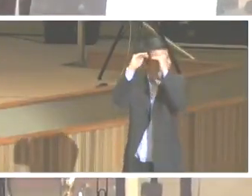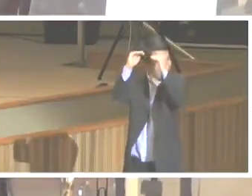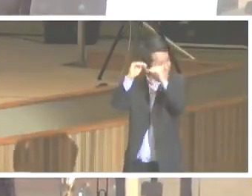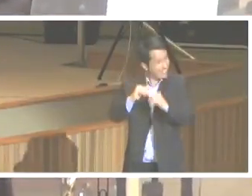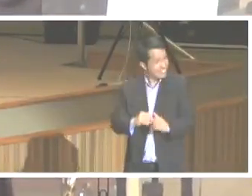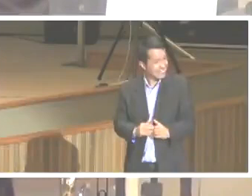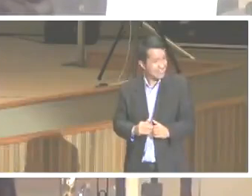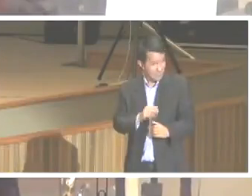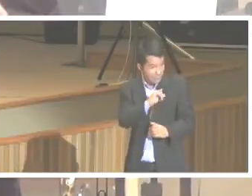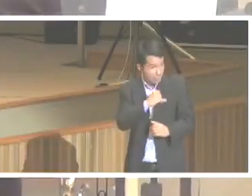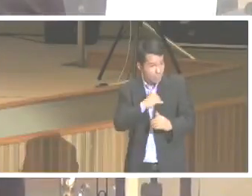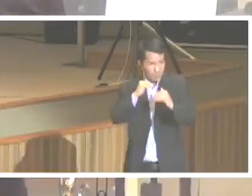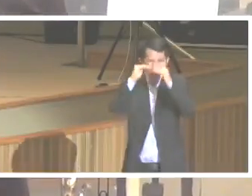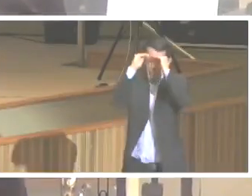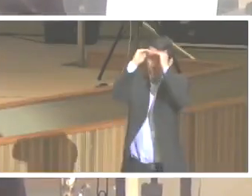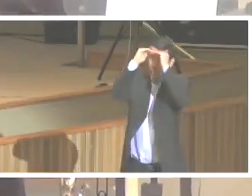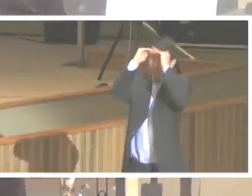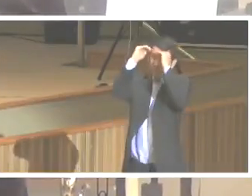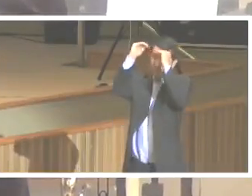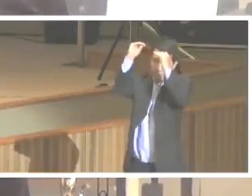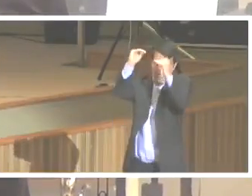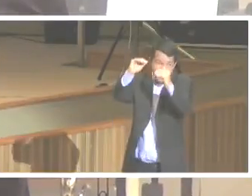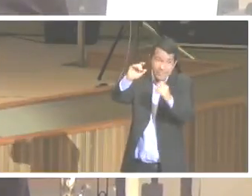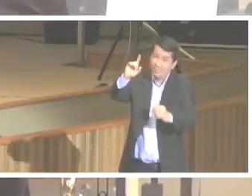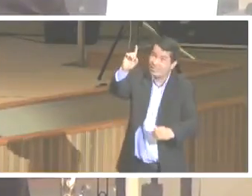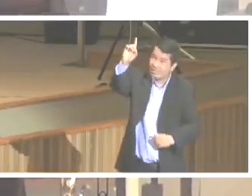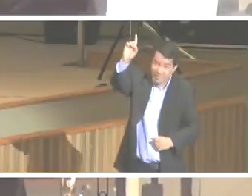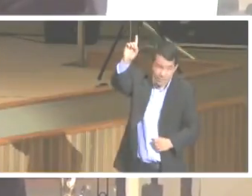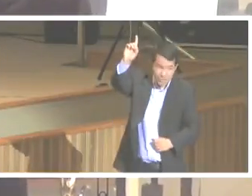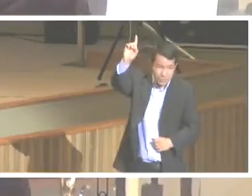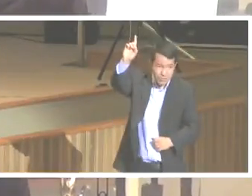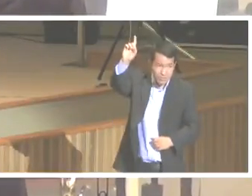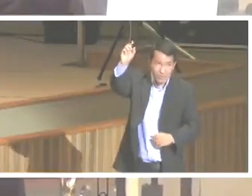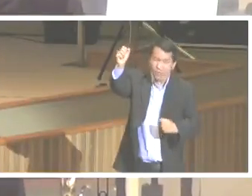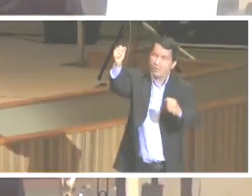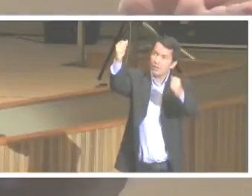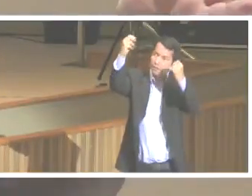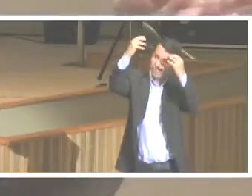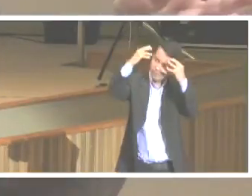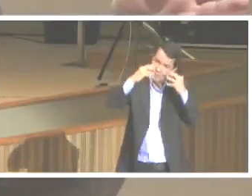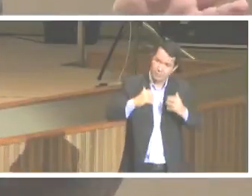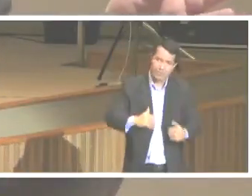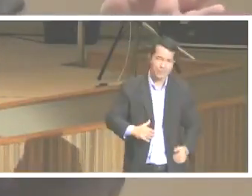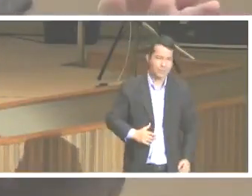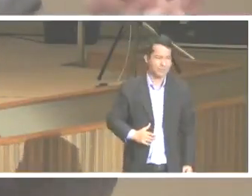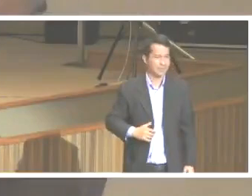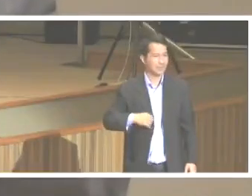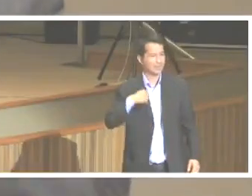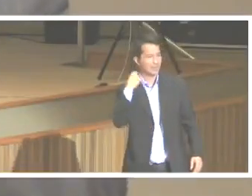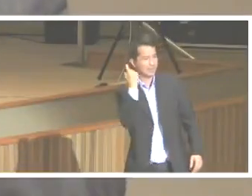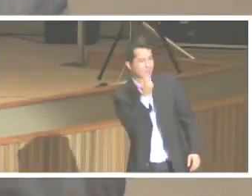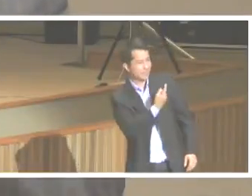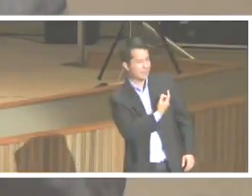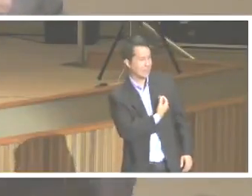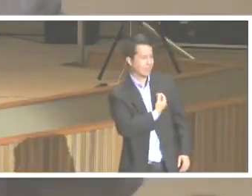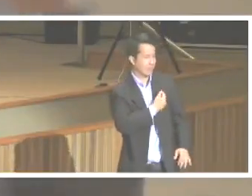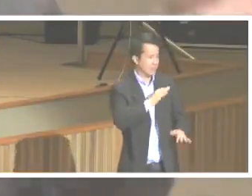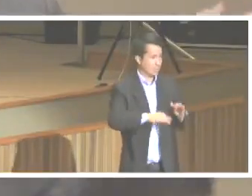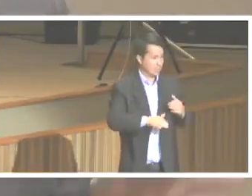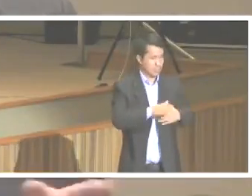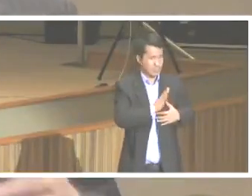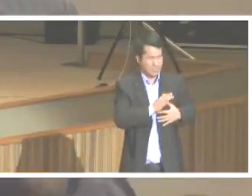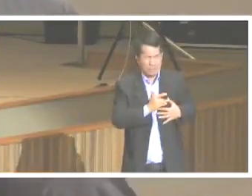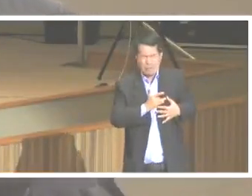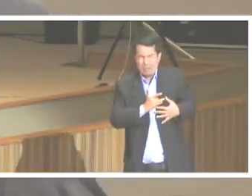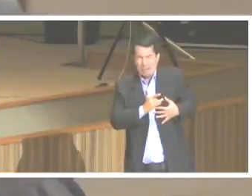mesmo momento pode não ser na mesma hora pode demorar um pouco pode ser que nosso coração se aflija como tantas vezes